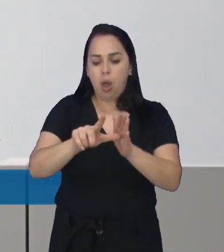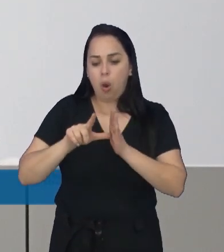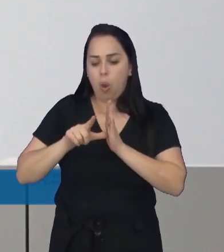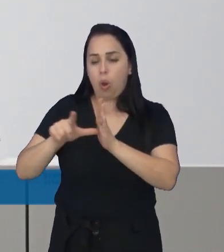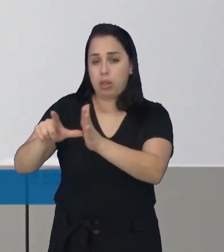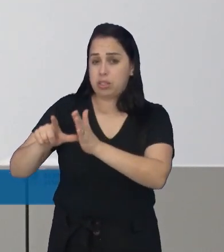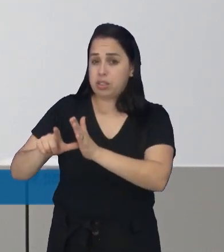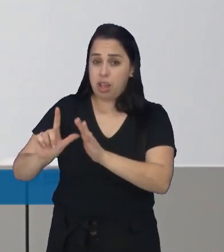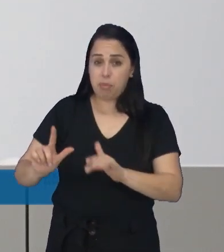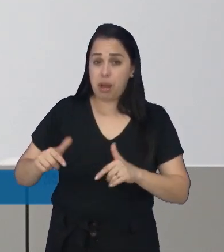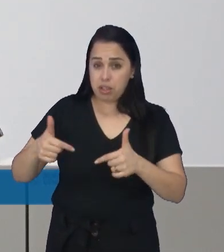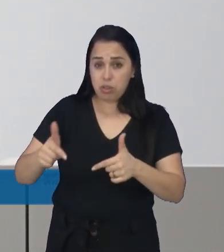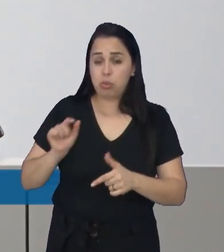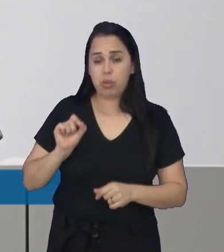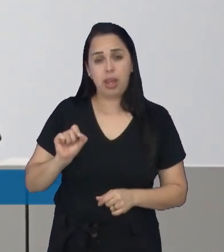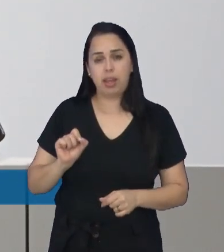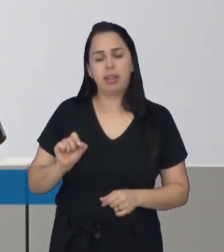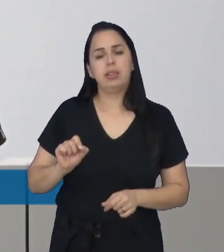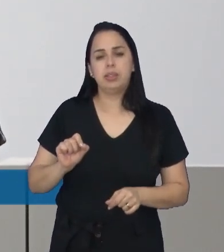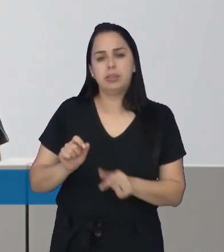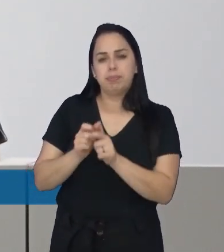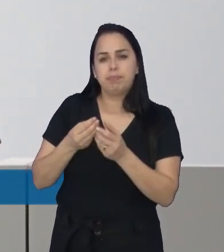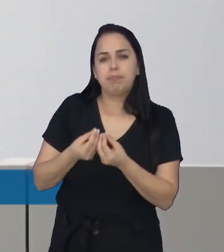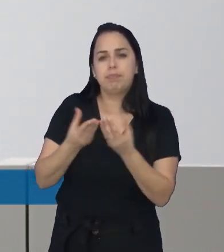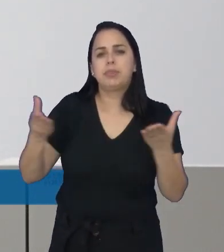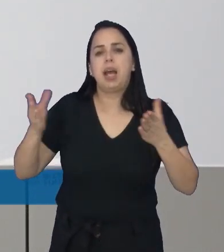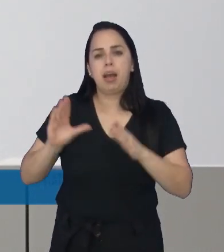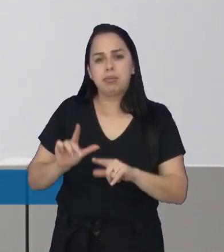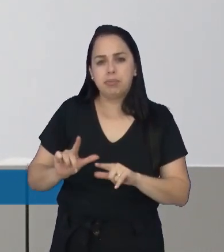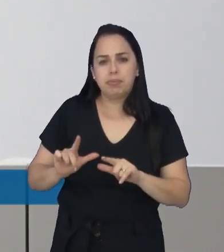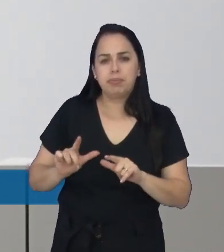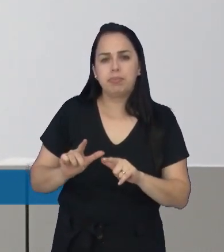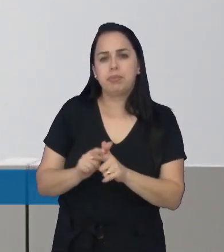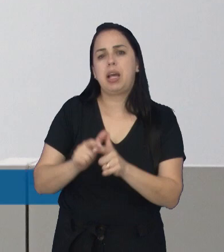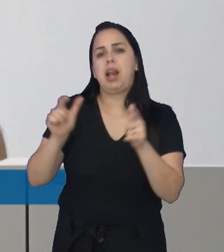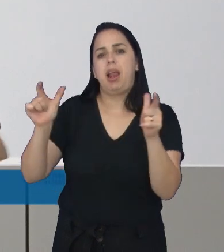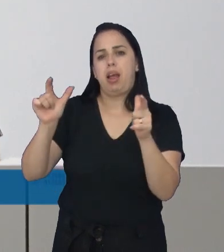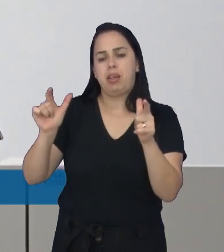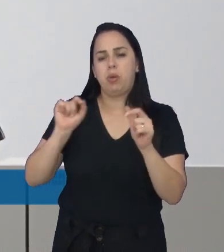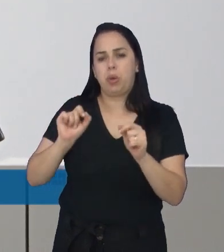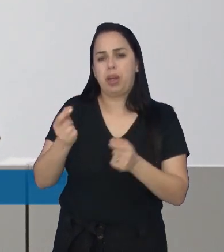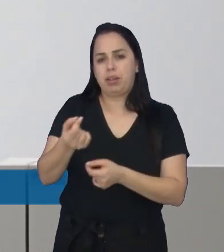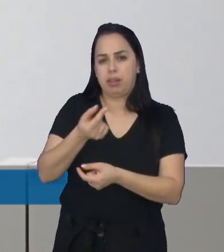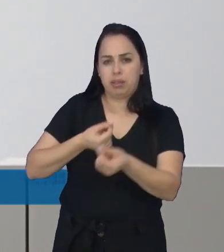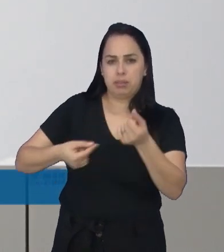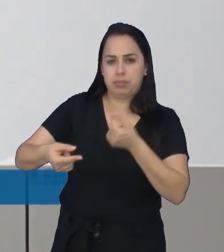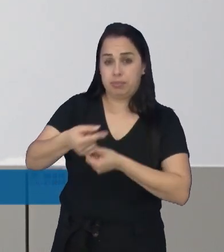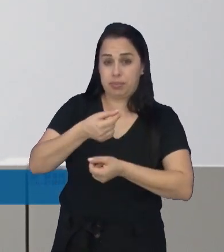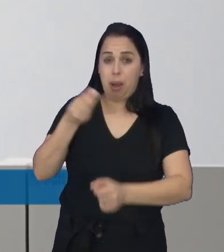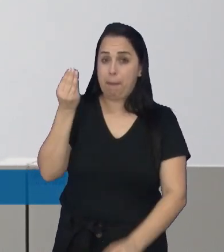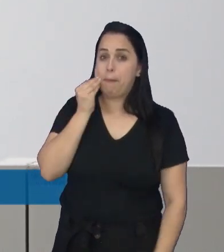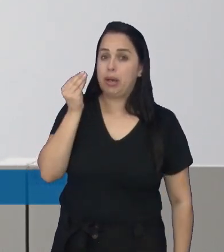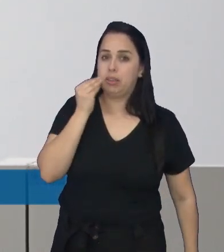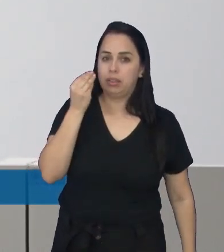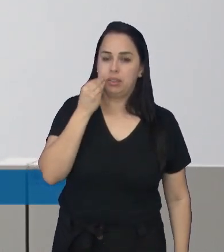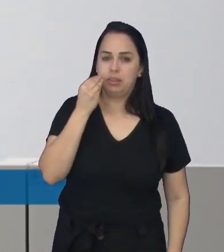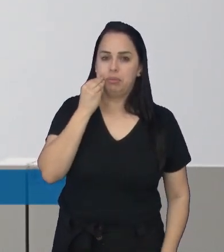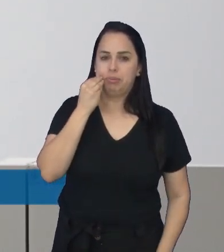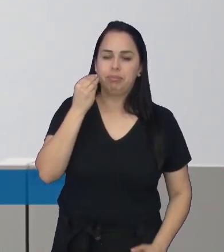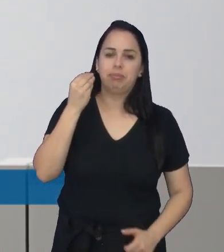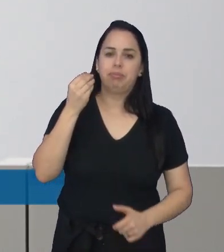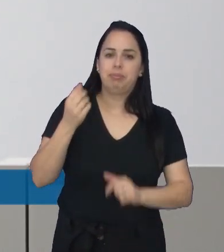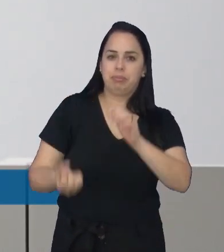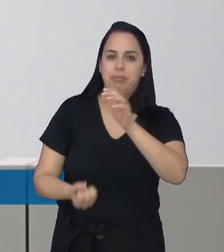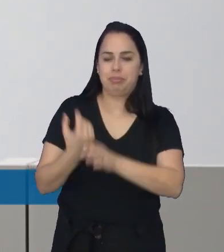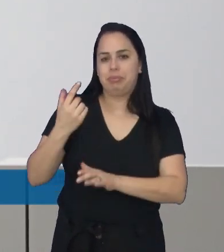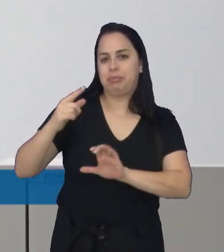iniciativas que ampliam que promovem mais capilaridade da oportunidade de se empreender